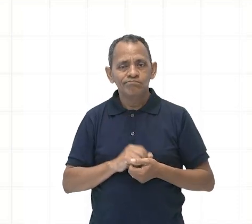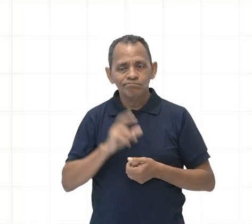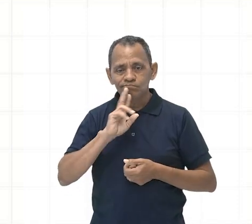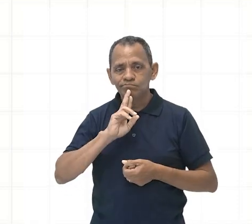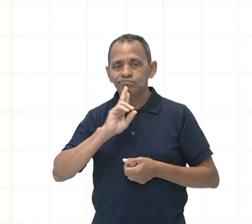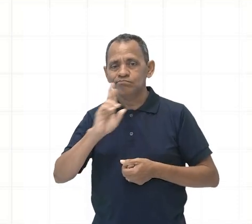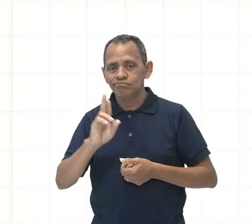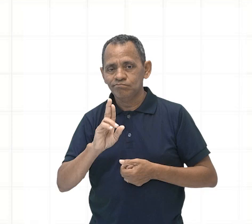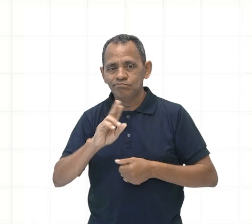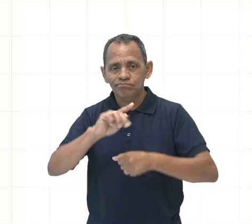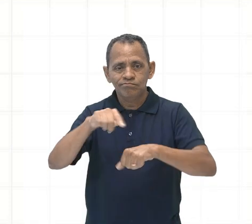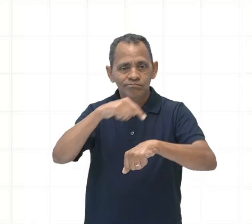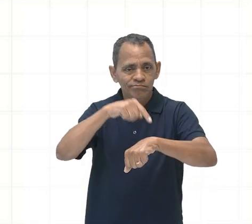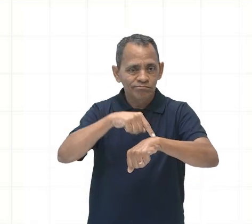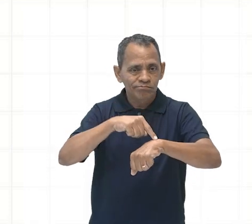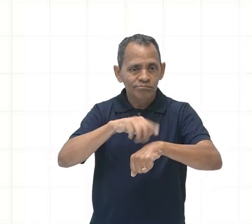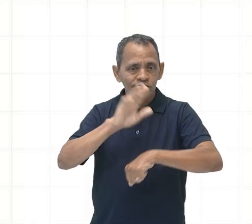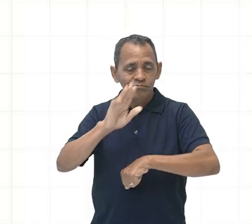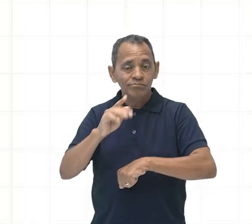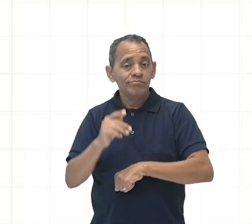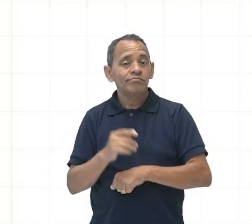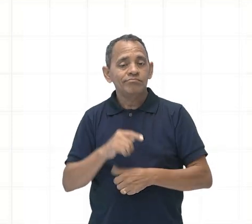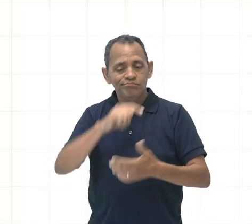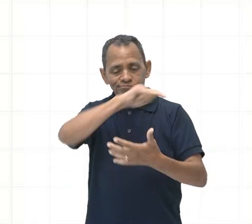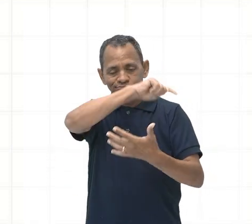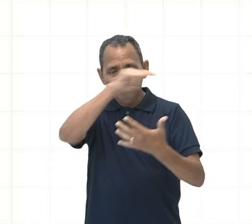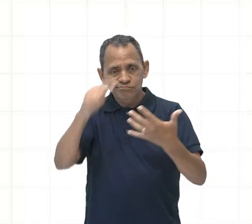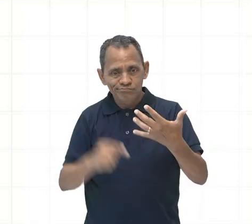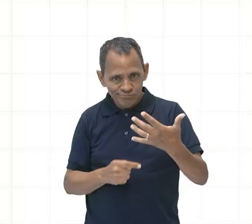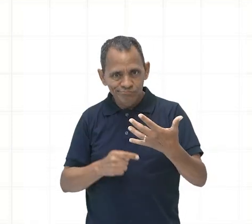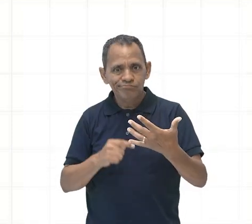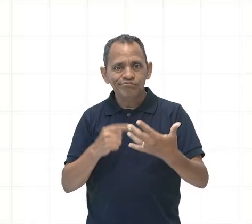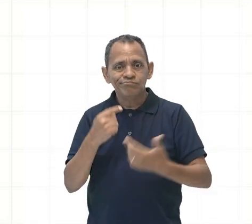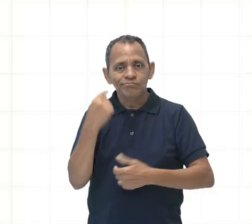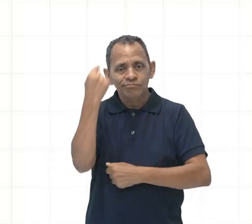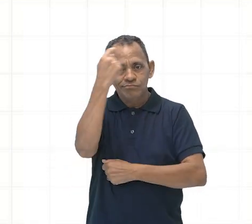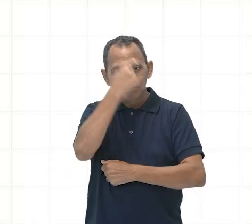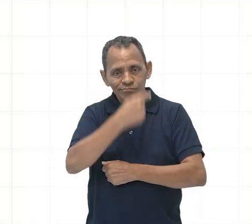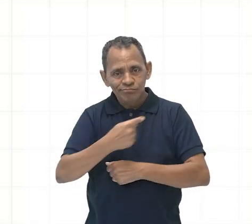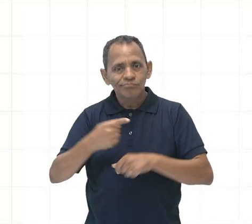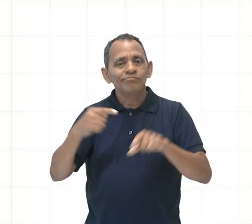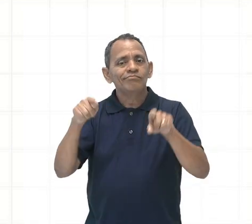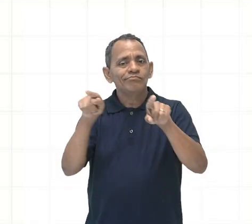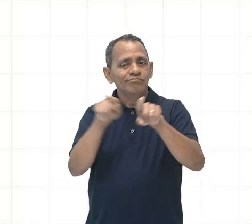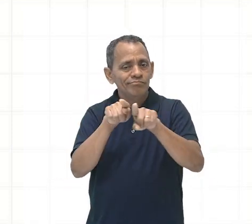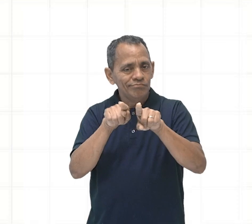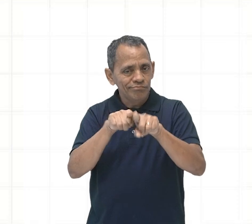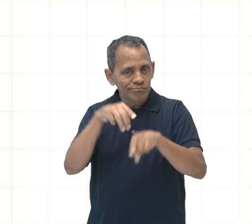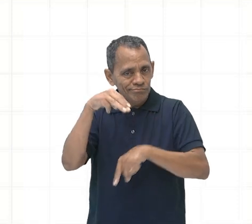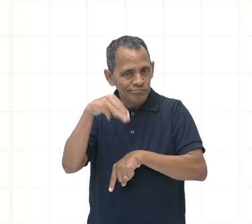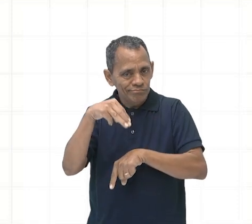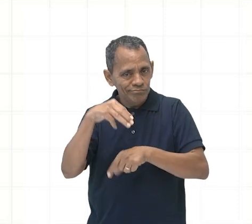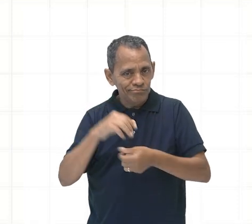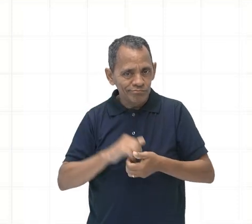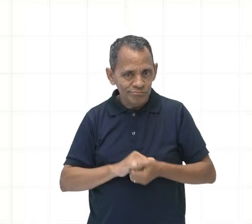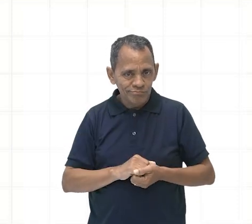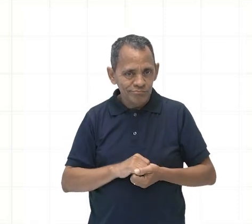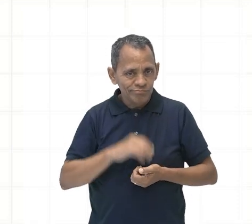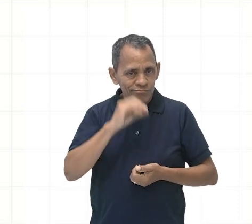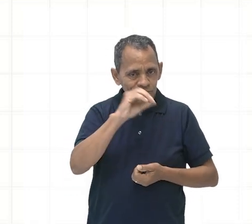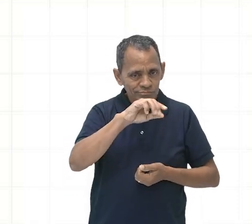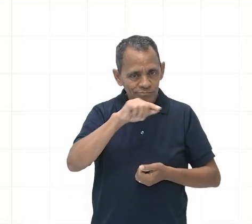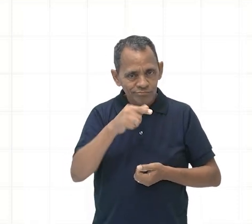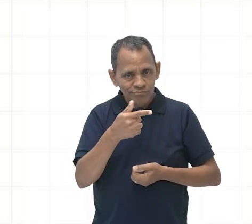horas. E lá está em horas e minutos, certo? Esse